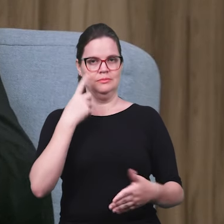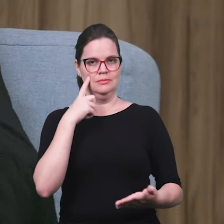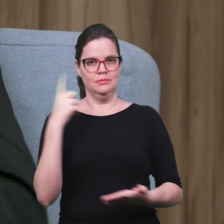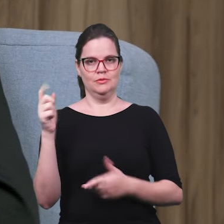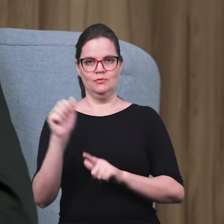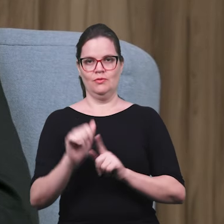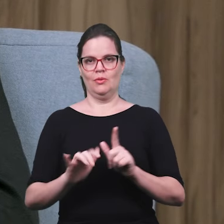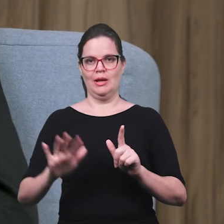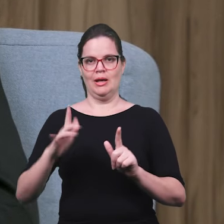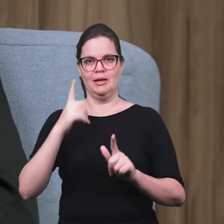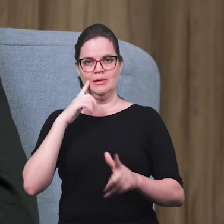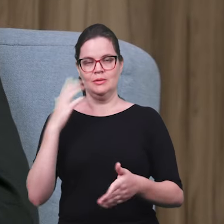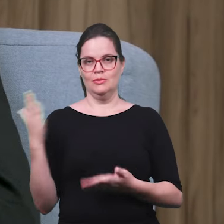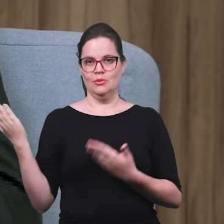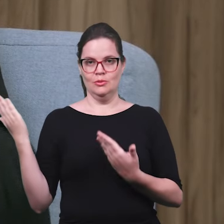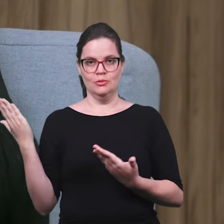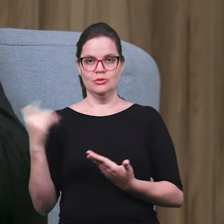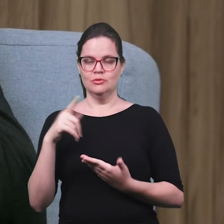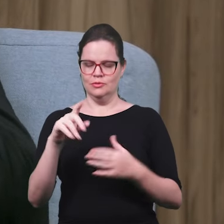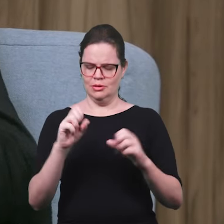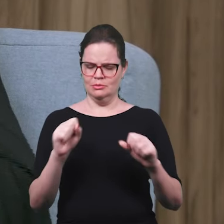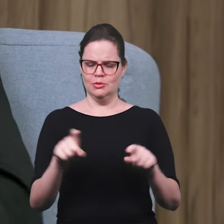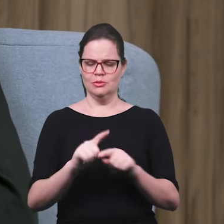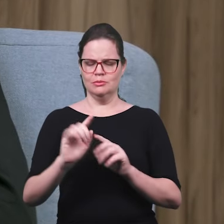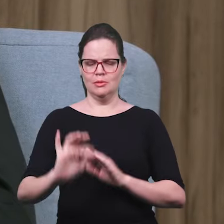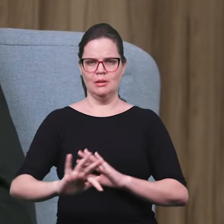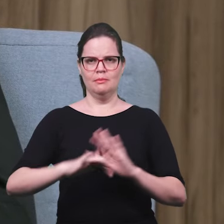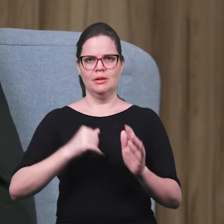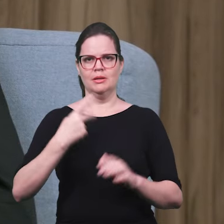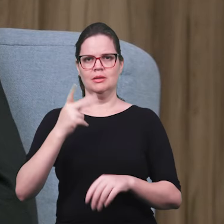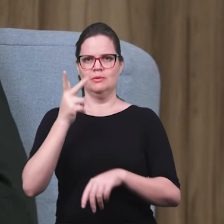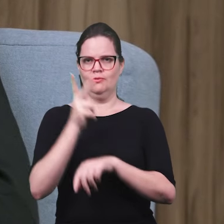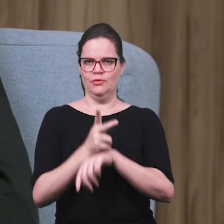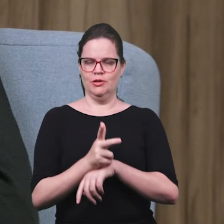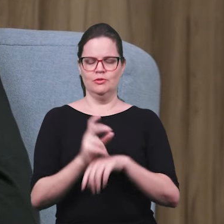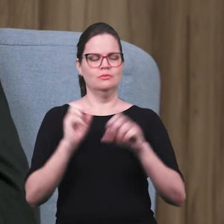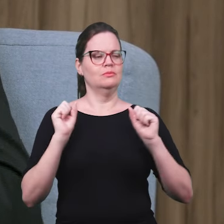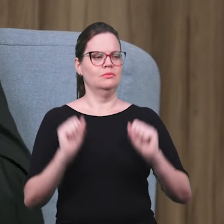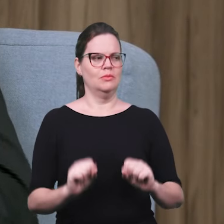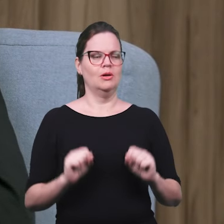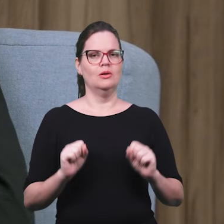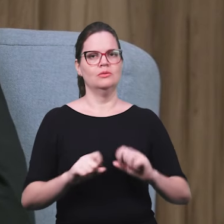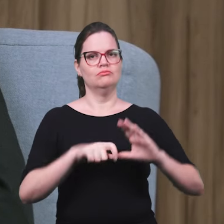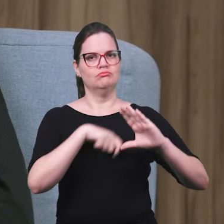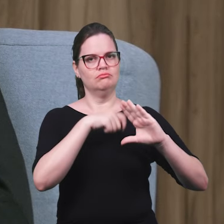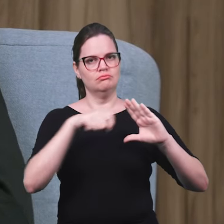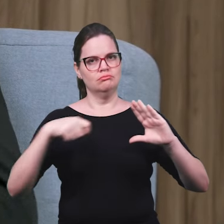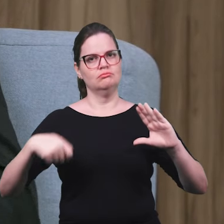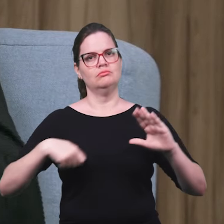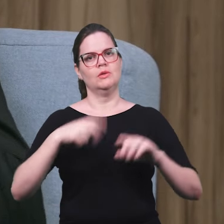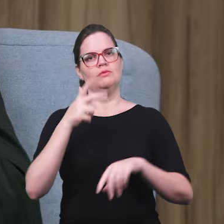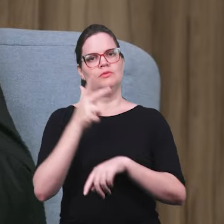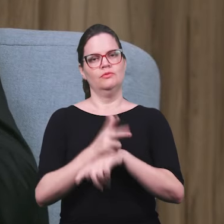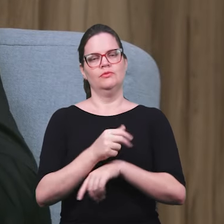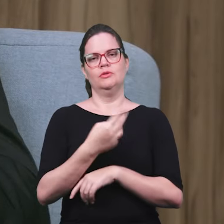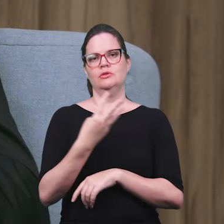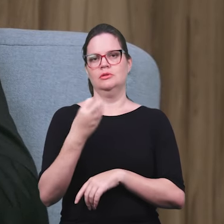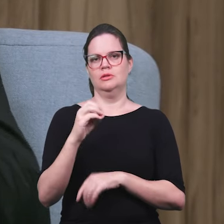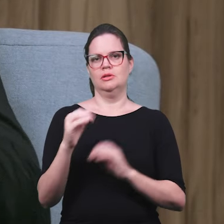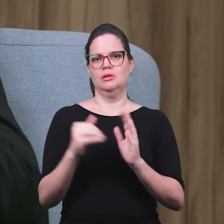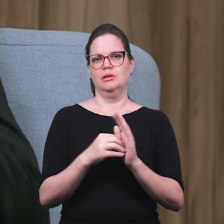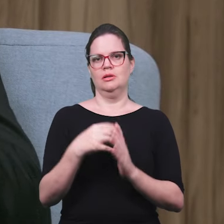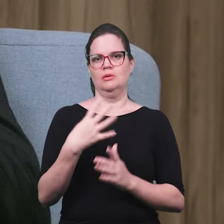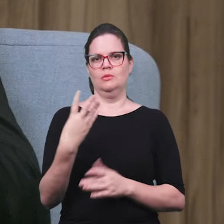que está aparecendo aqui na tela é para que você também seja um participante, né? Envie o seu vídeo, grava um vídeo de 30,